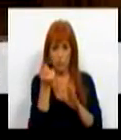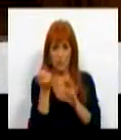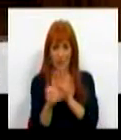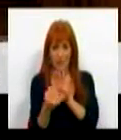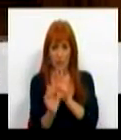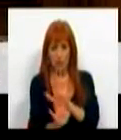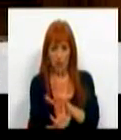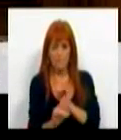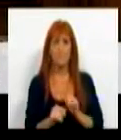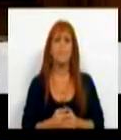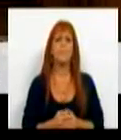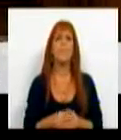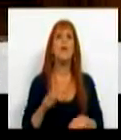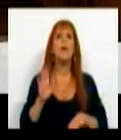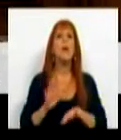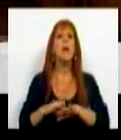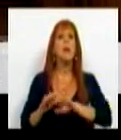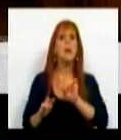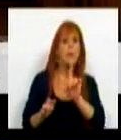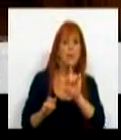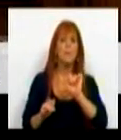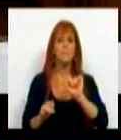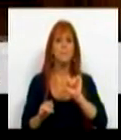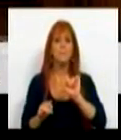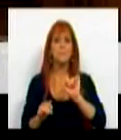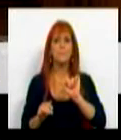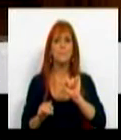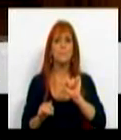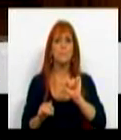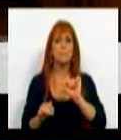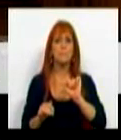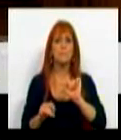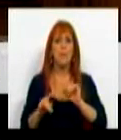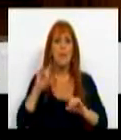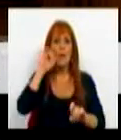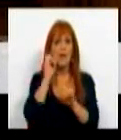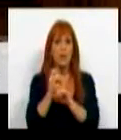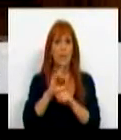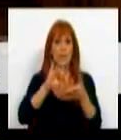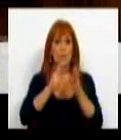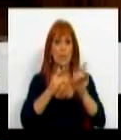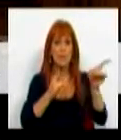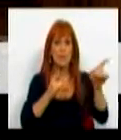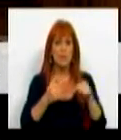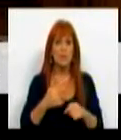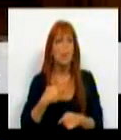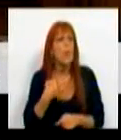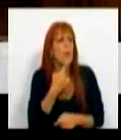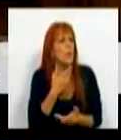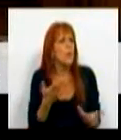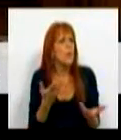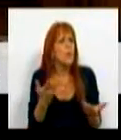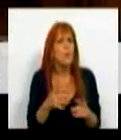depositantes. Em relação à supervisão no Brasil, como é que eu ia